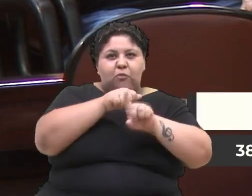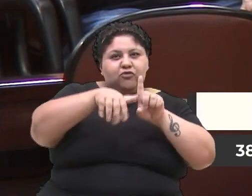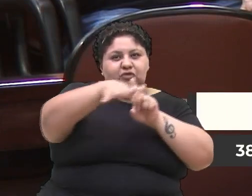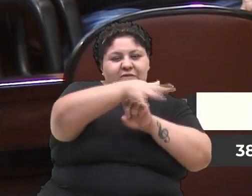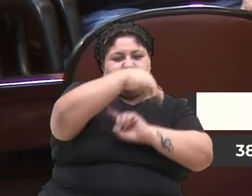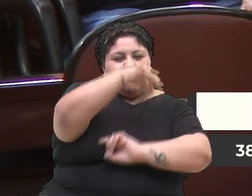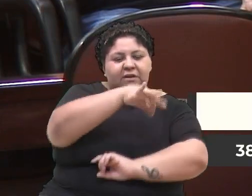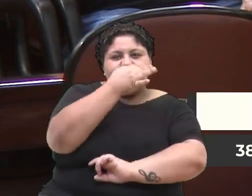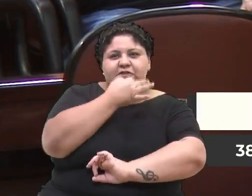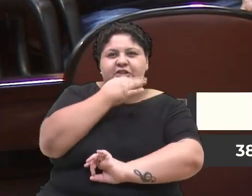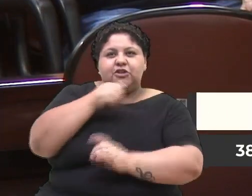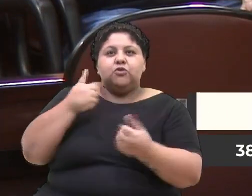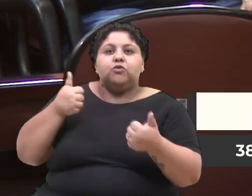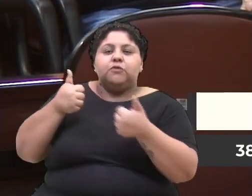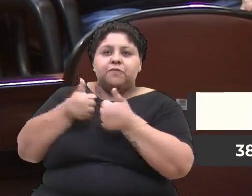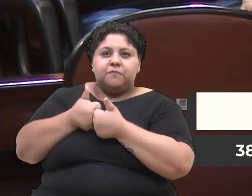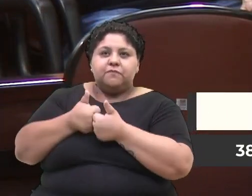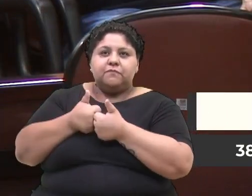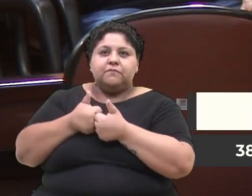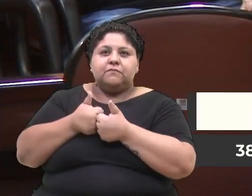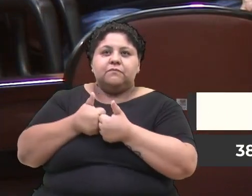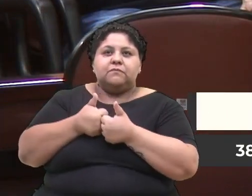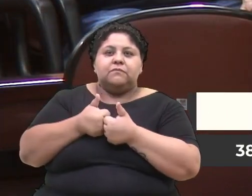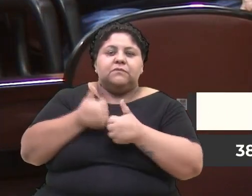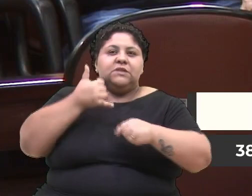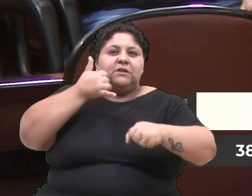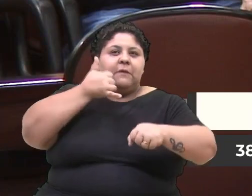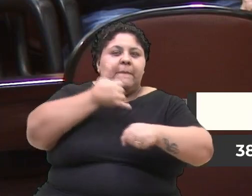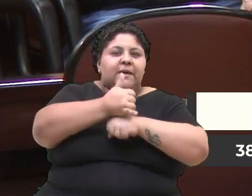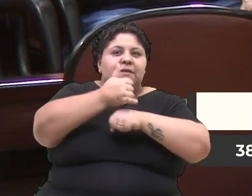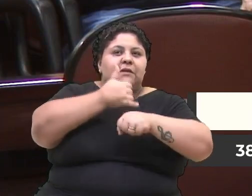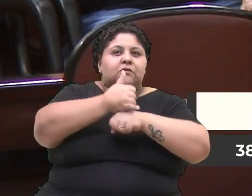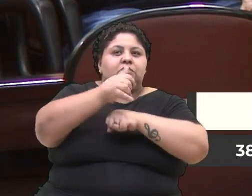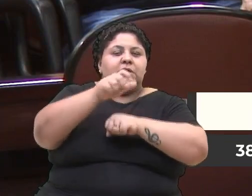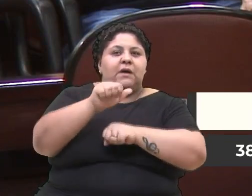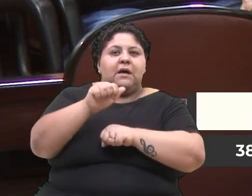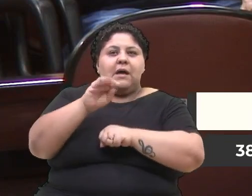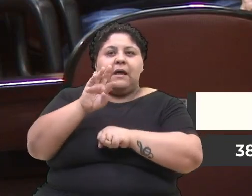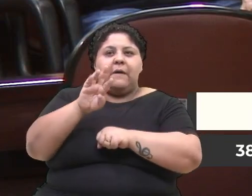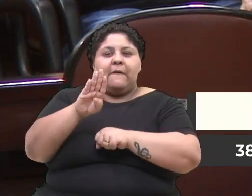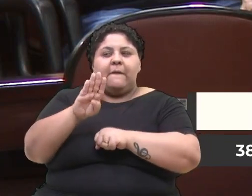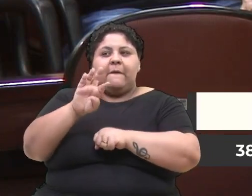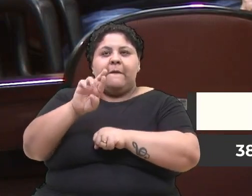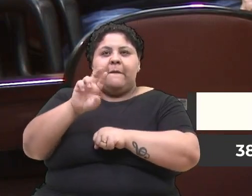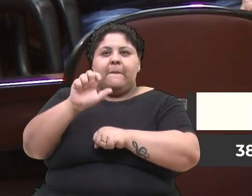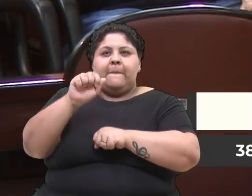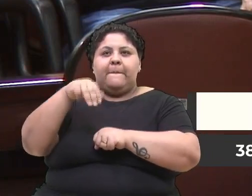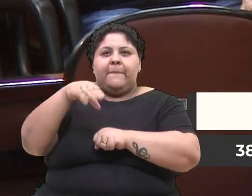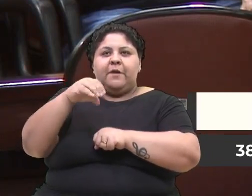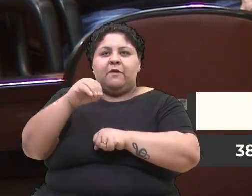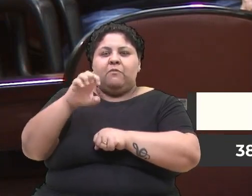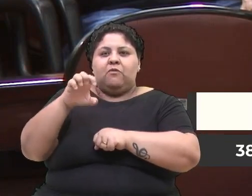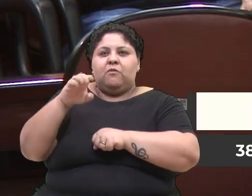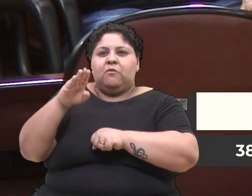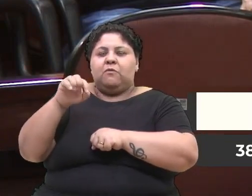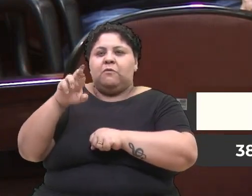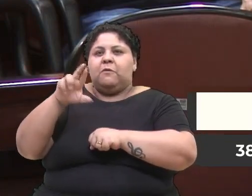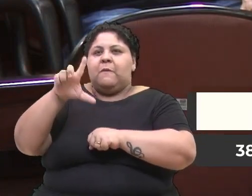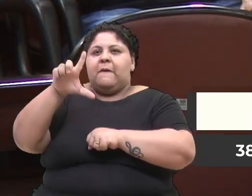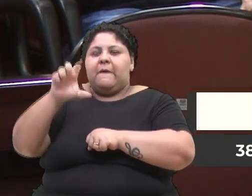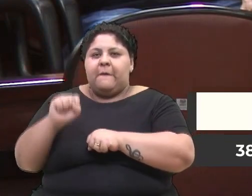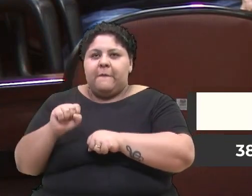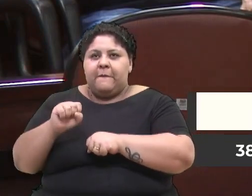através da metalúrgica Bramo Weber S.A. E Caxias do Sul tem essa pujança econômica hoje